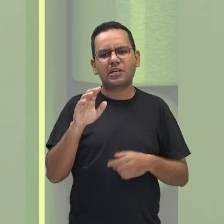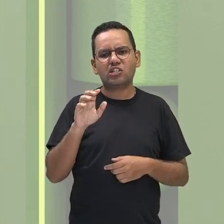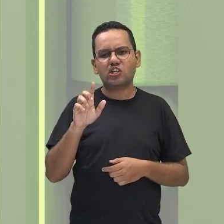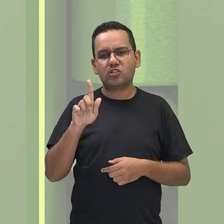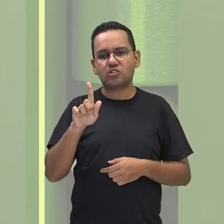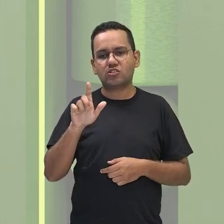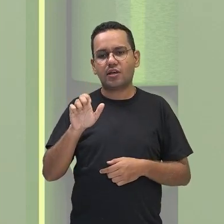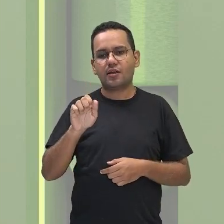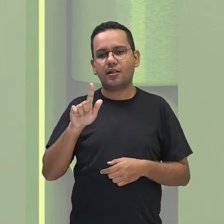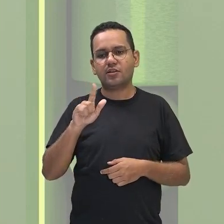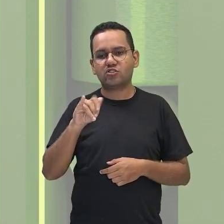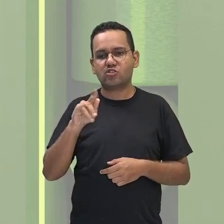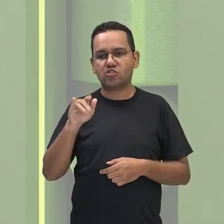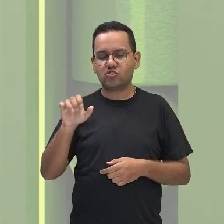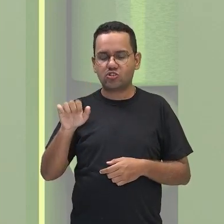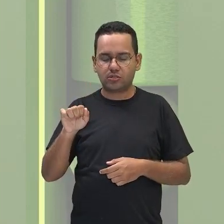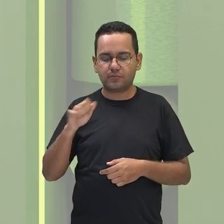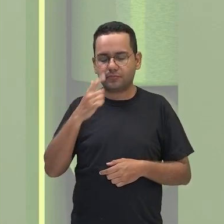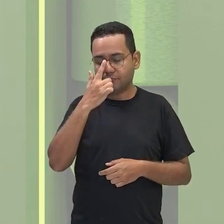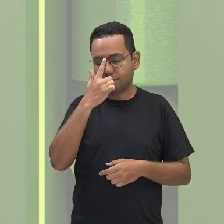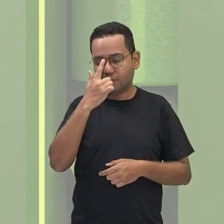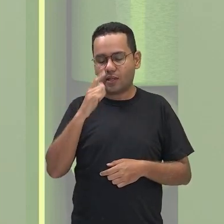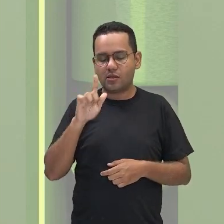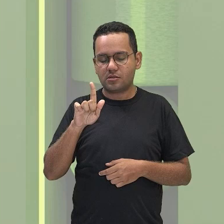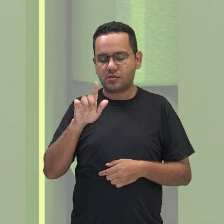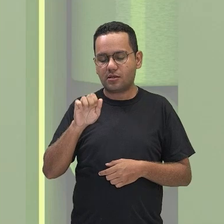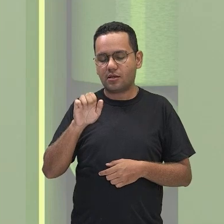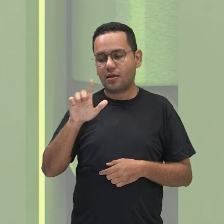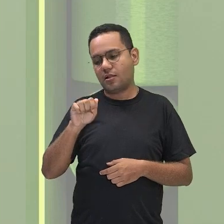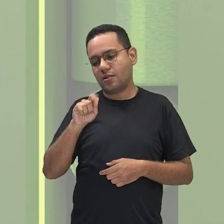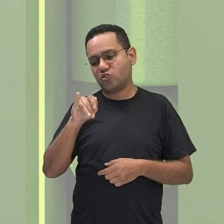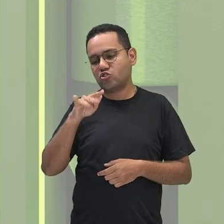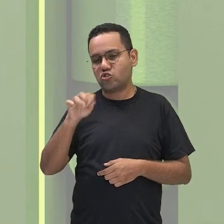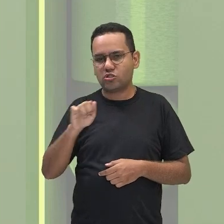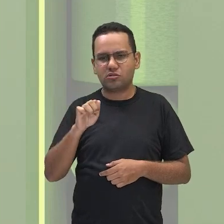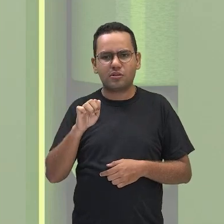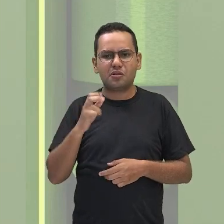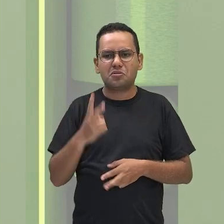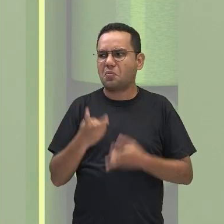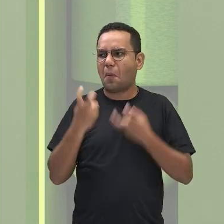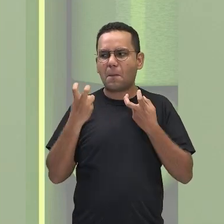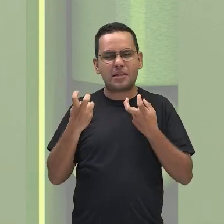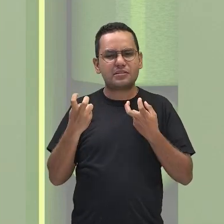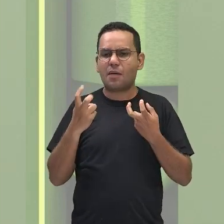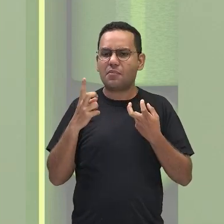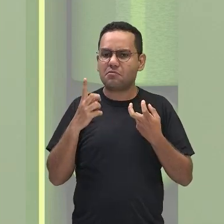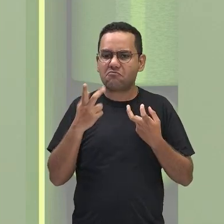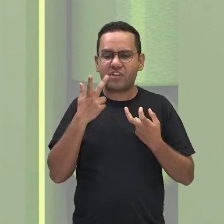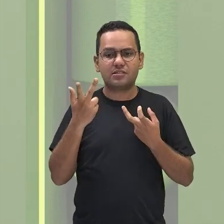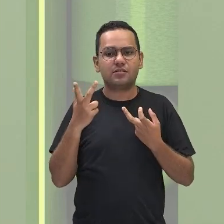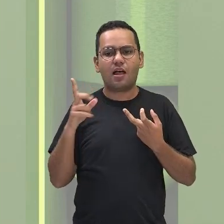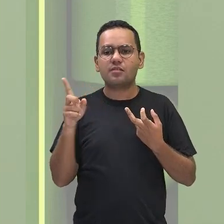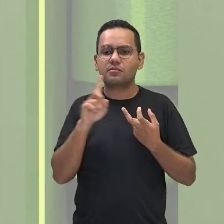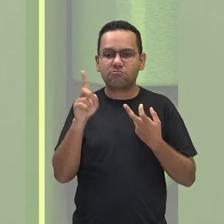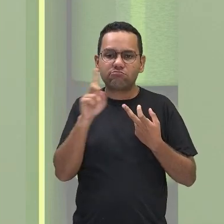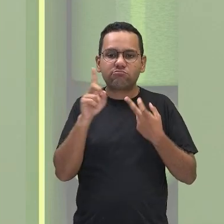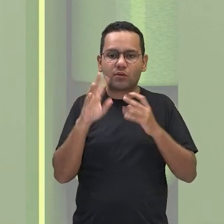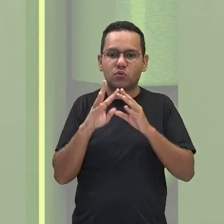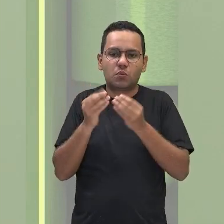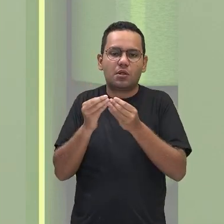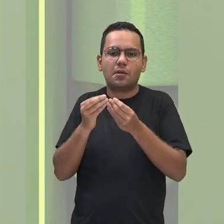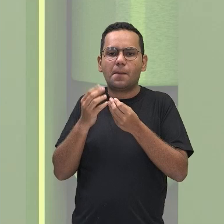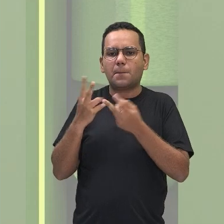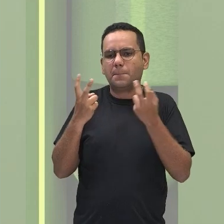fácil porque a gente não consegue ver a pigmentação, a gente não consegue ver o que tem dentro da gelatina. Parece água